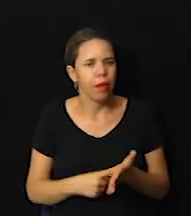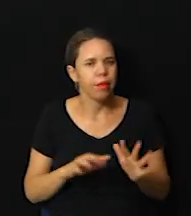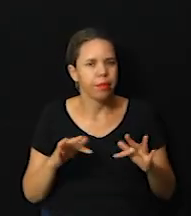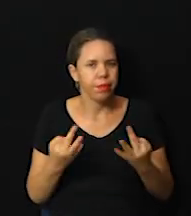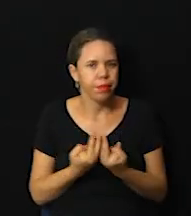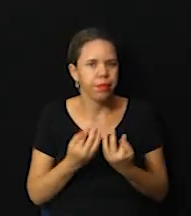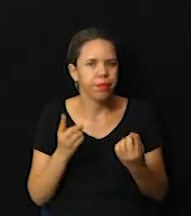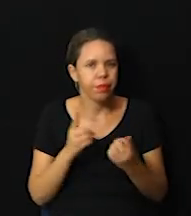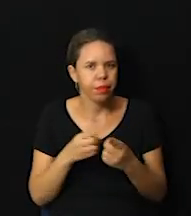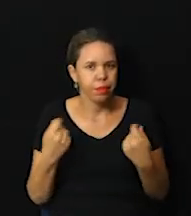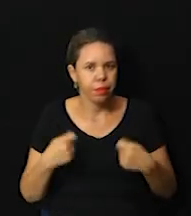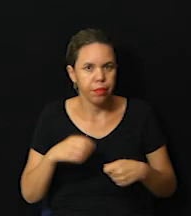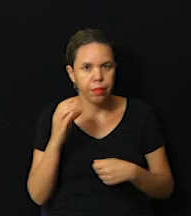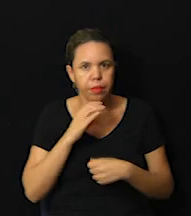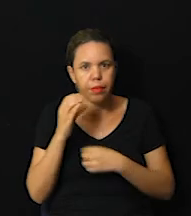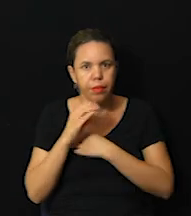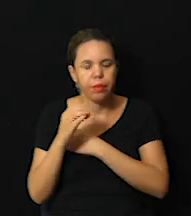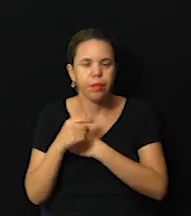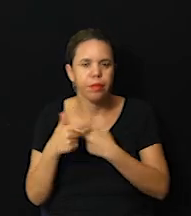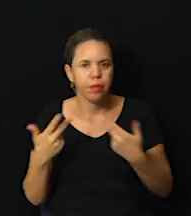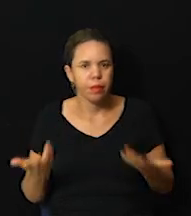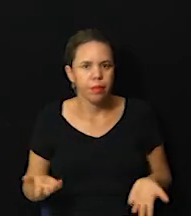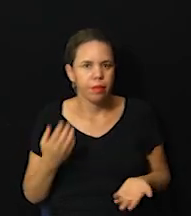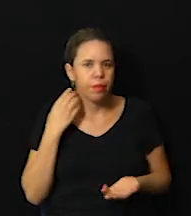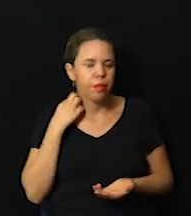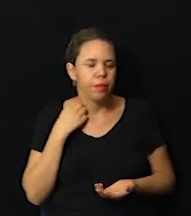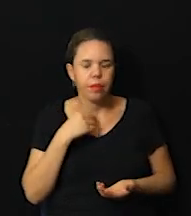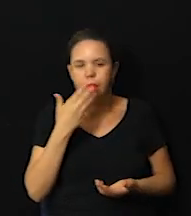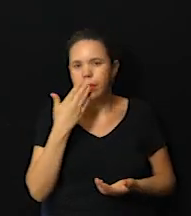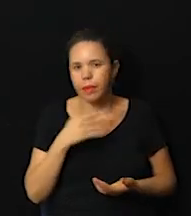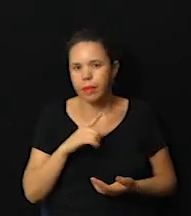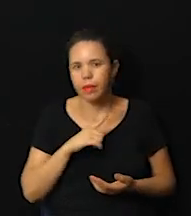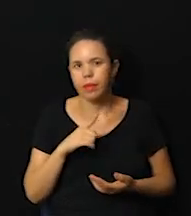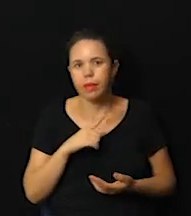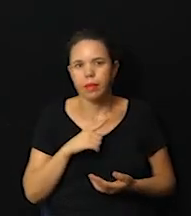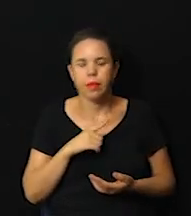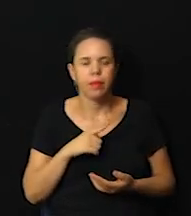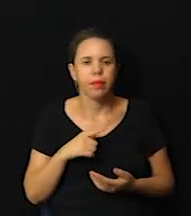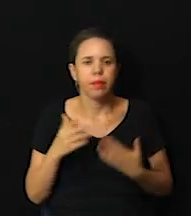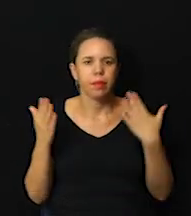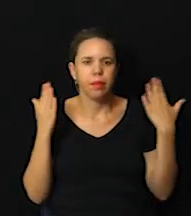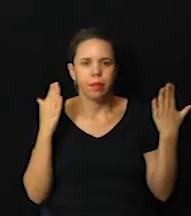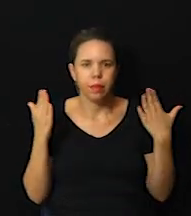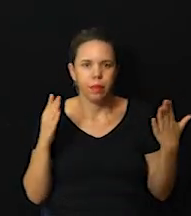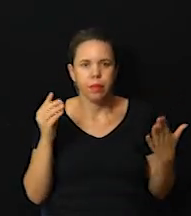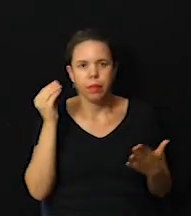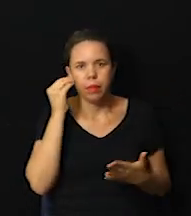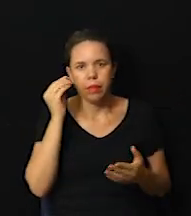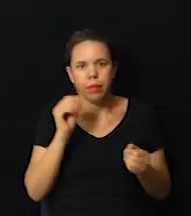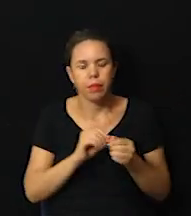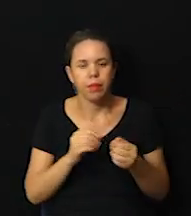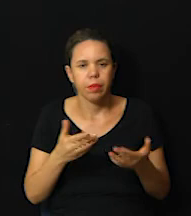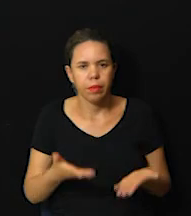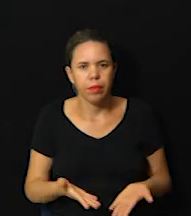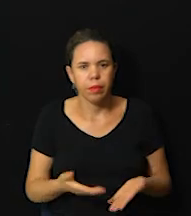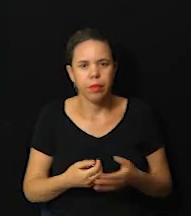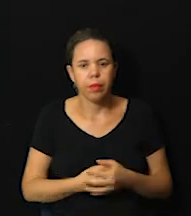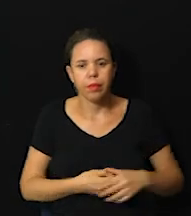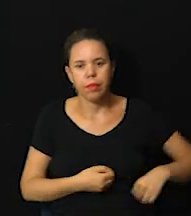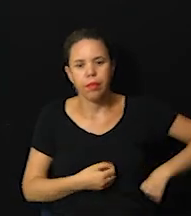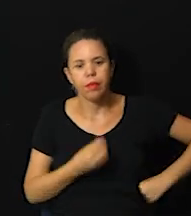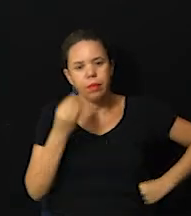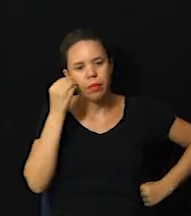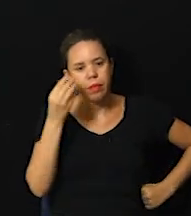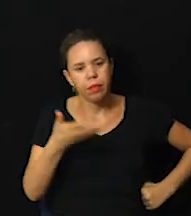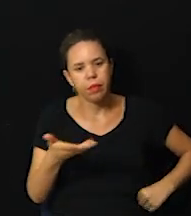família que estão necessitadas de alguma questão, mesmo para as crianças, pediatra, psicólogo, a gente tenta fazer esses encaixes e